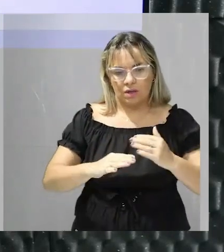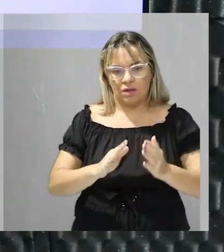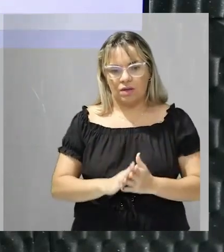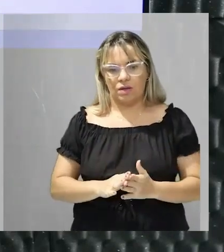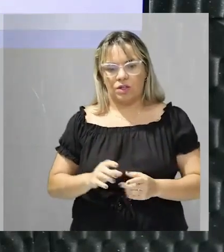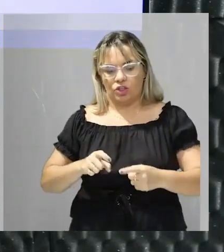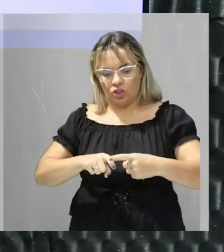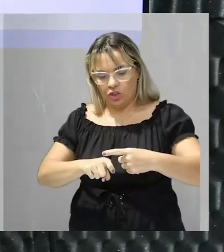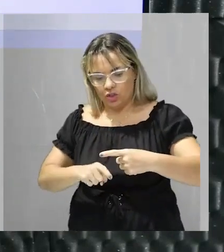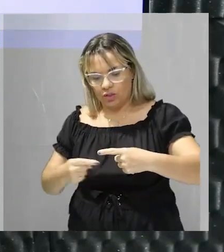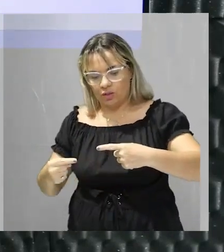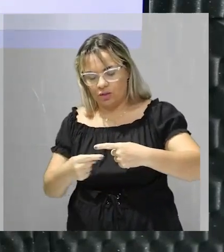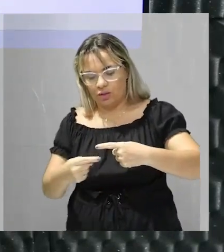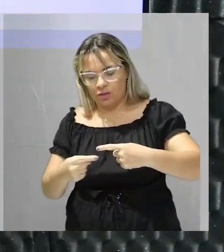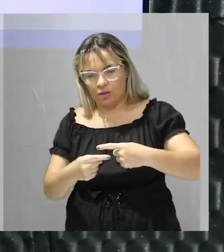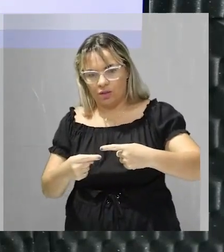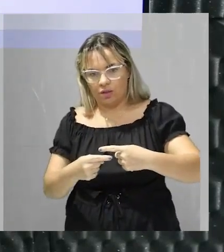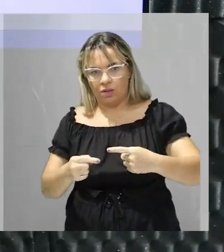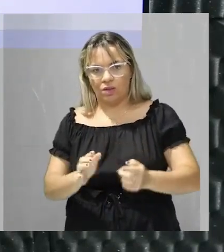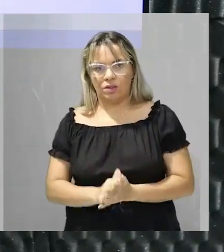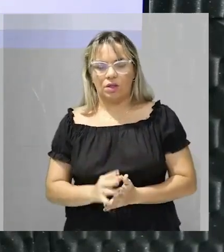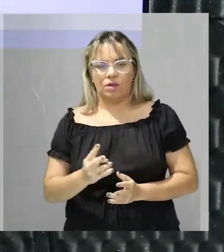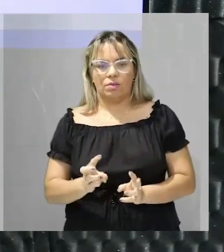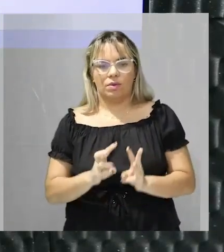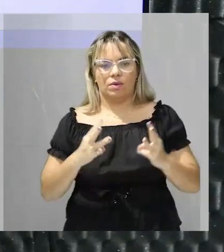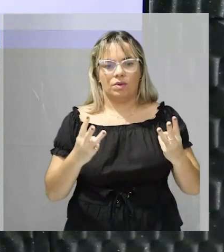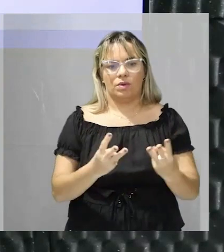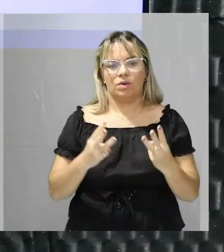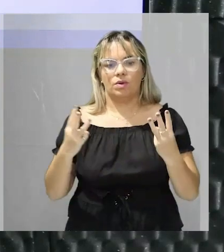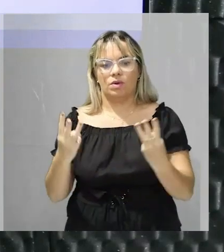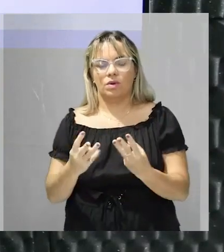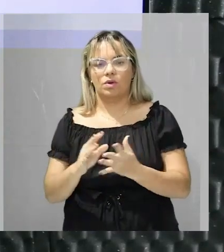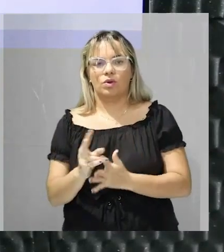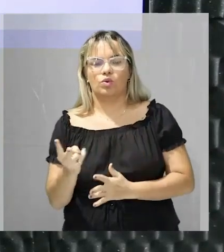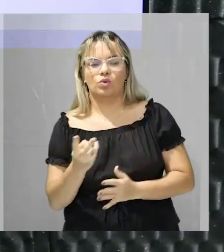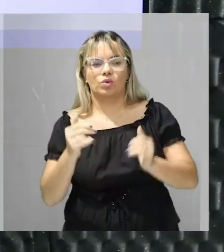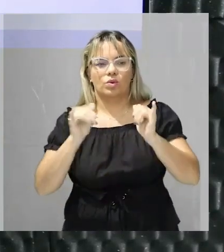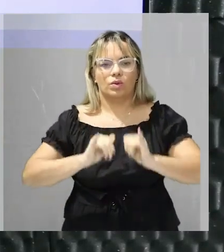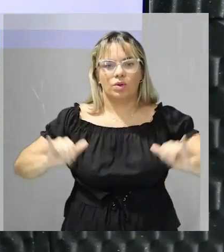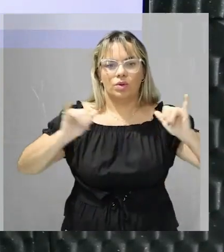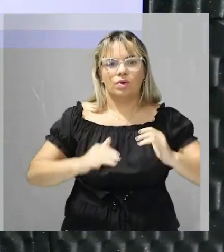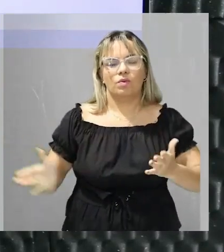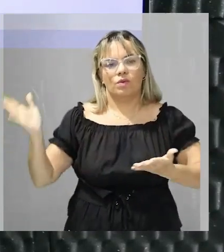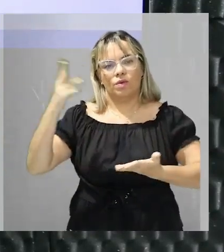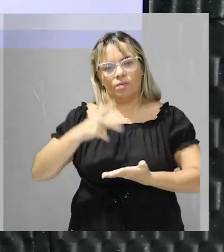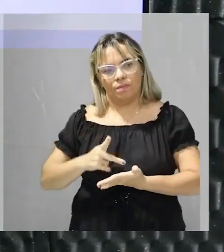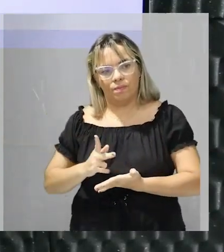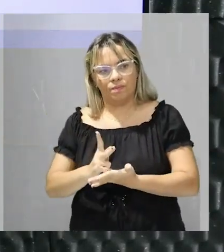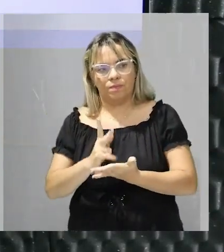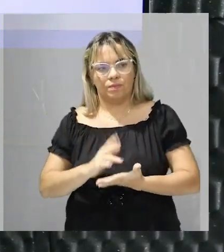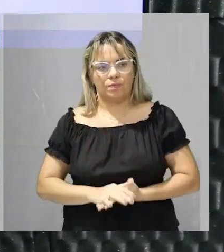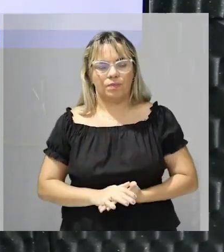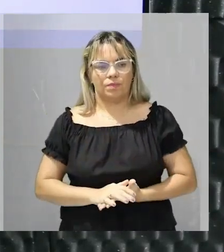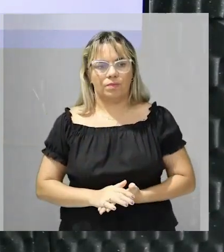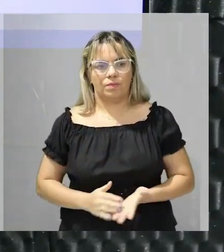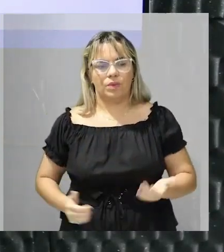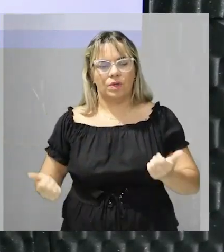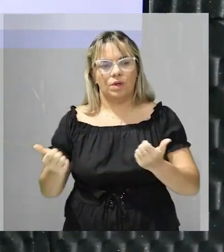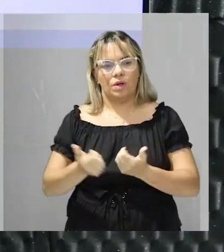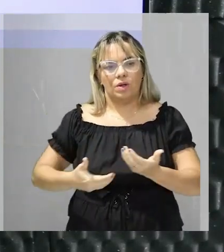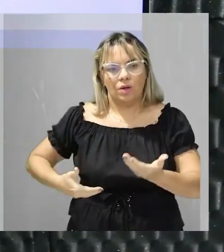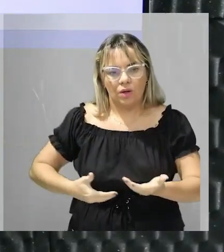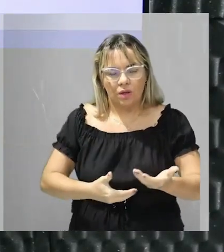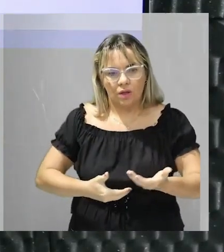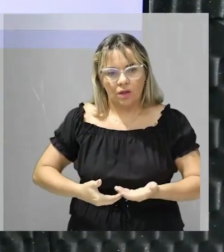gente e agora com base nessas duas informações que que a gente faz vamos continuar aqui ó a substituição da